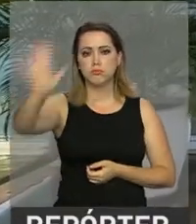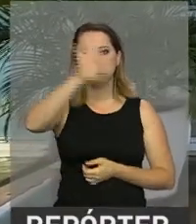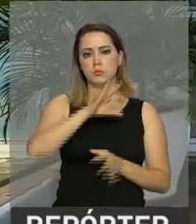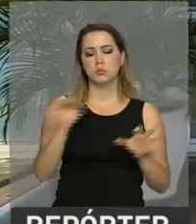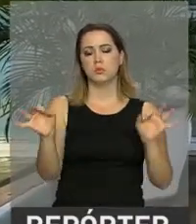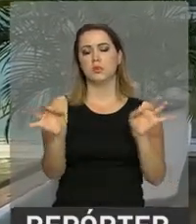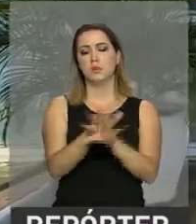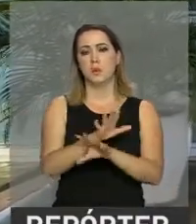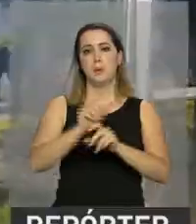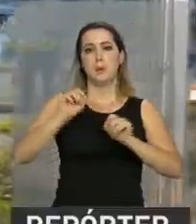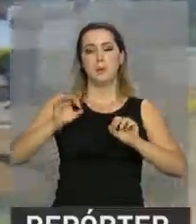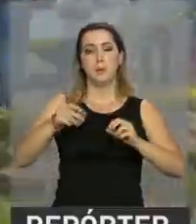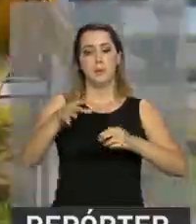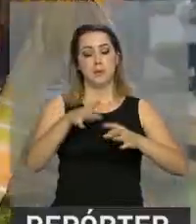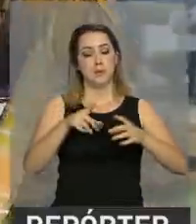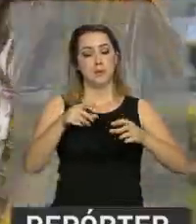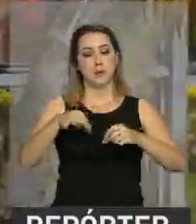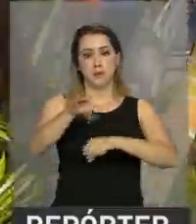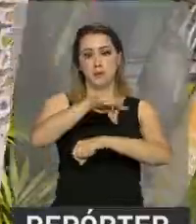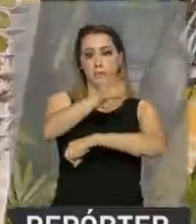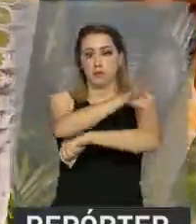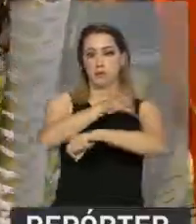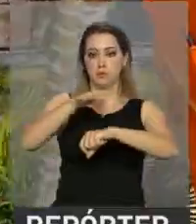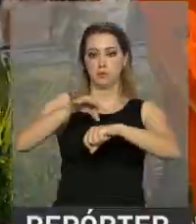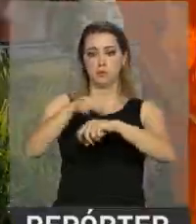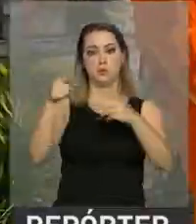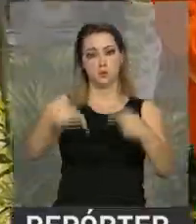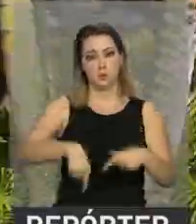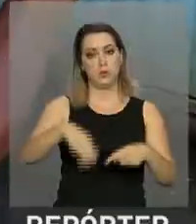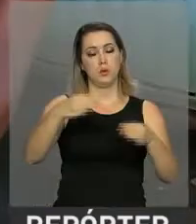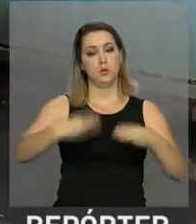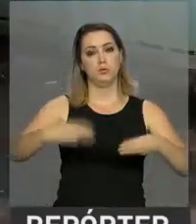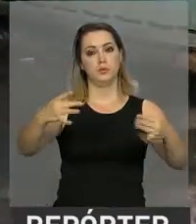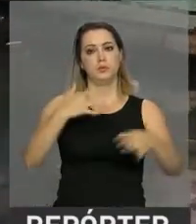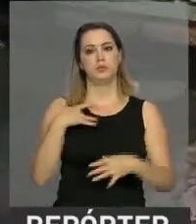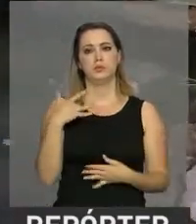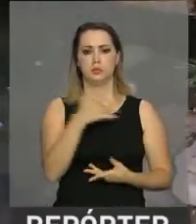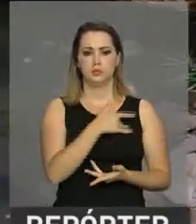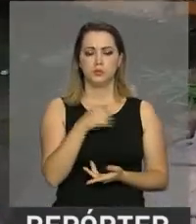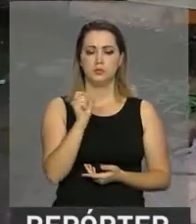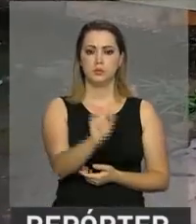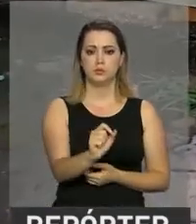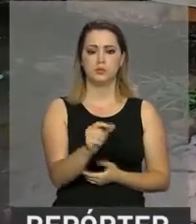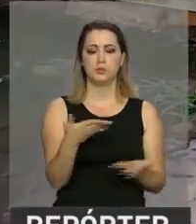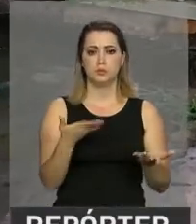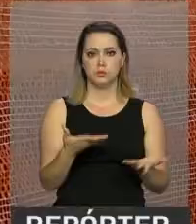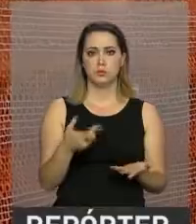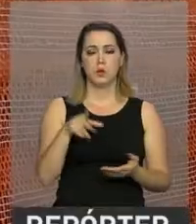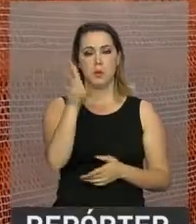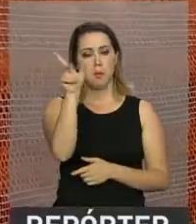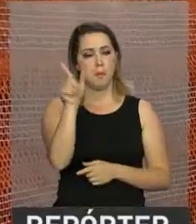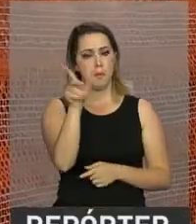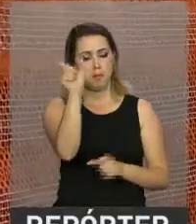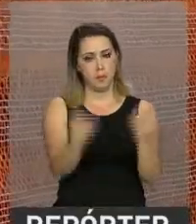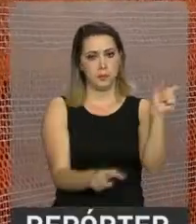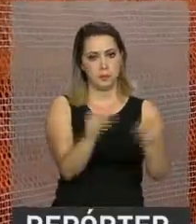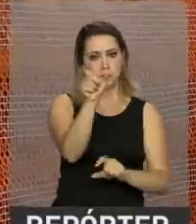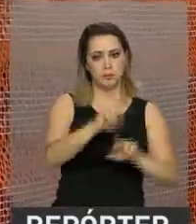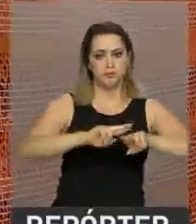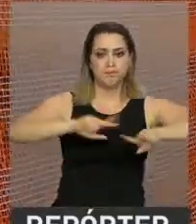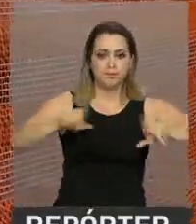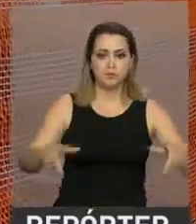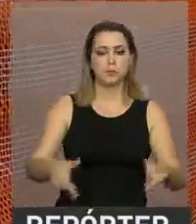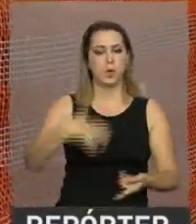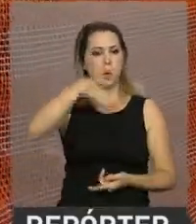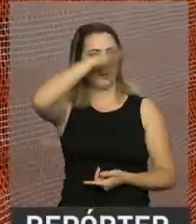ao Mosquito aqui em Brasília começou cedo no Ministério da Saúde. Agentes de vigilância de saúde e bombeiros